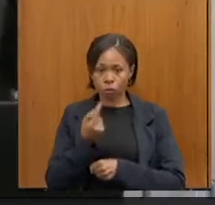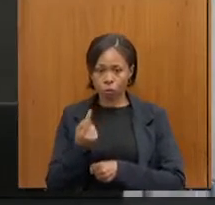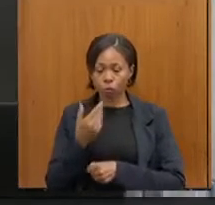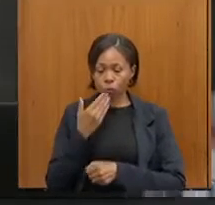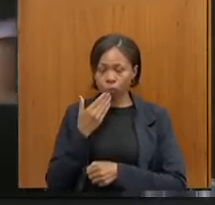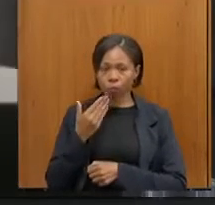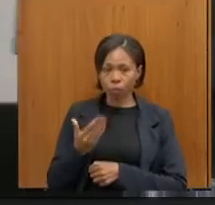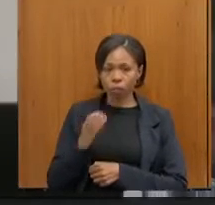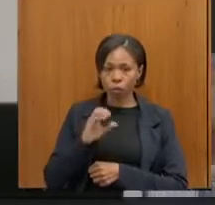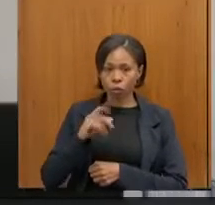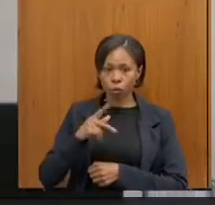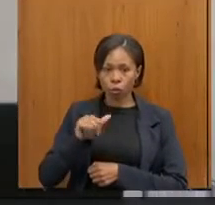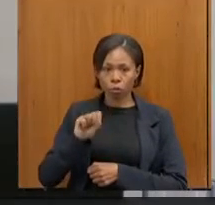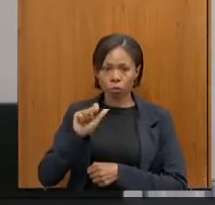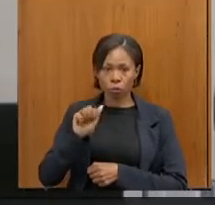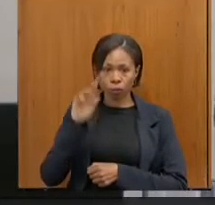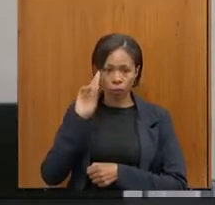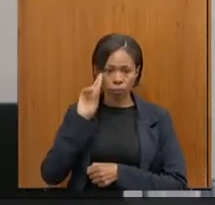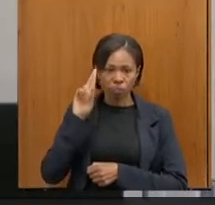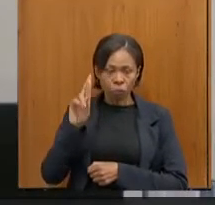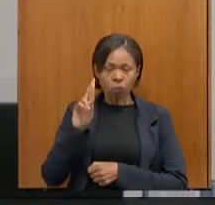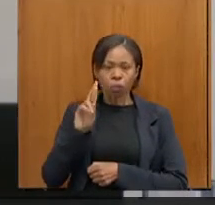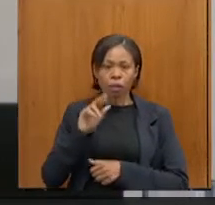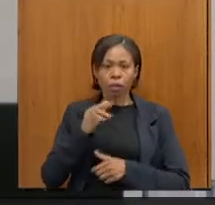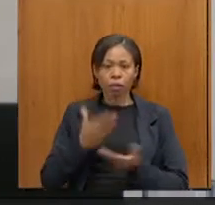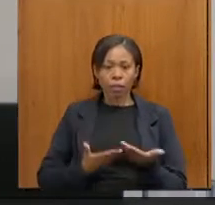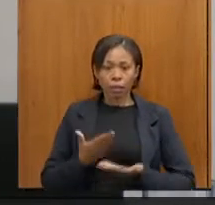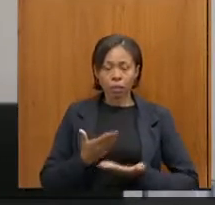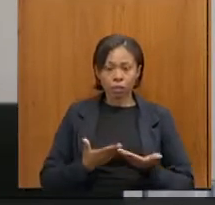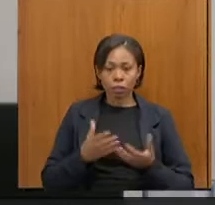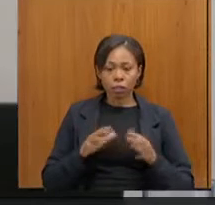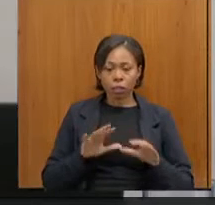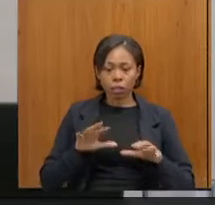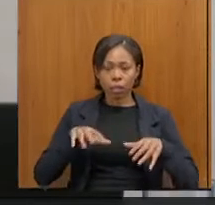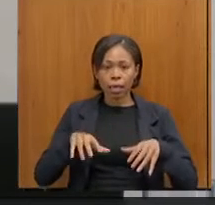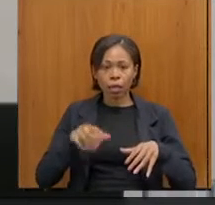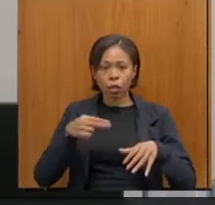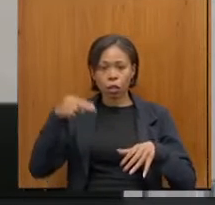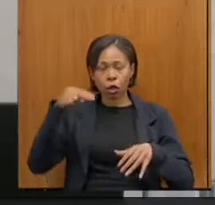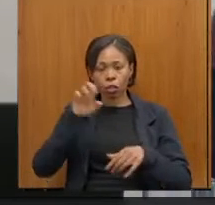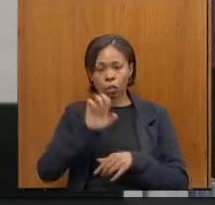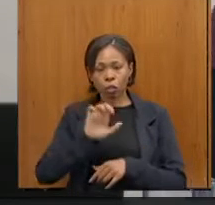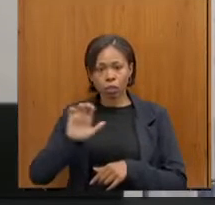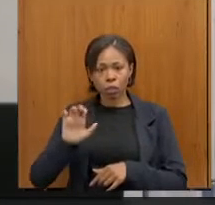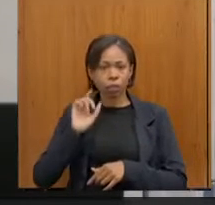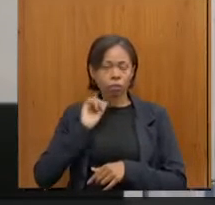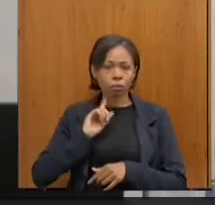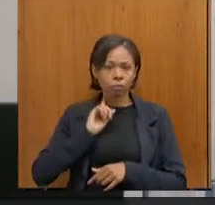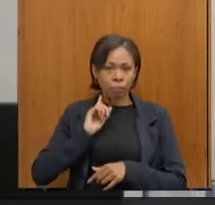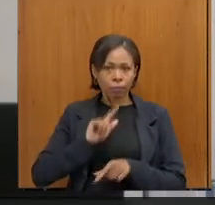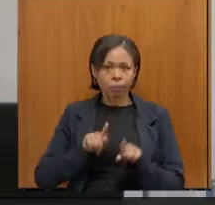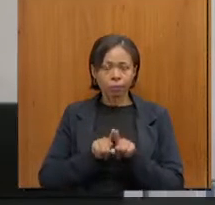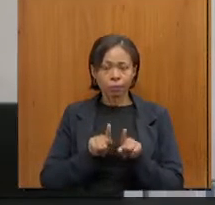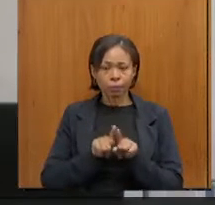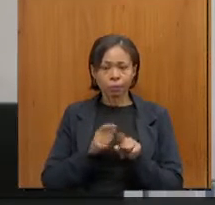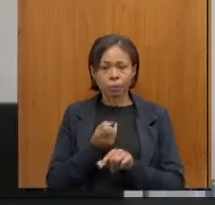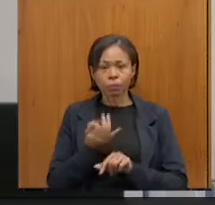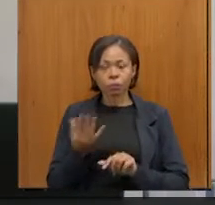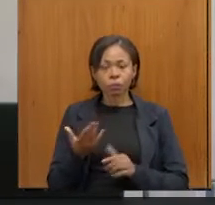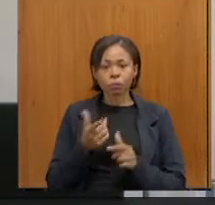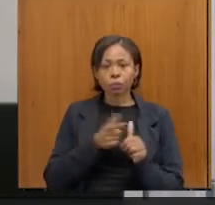Copasa serviço a minha alimento integral do Norte e Nordeste de Minas Gerais pedido informações detalhadas relativas a inadimplência dos consumidores